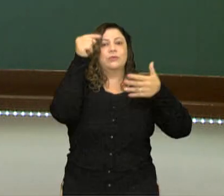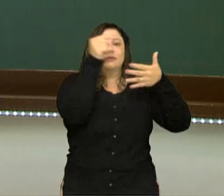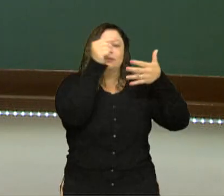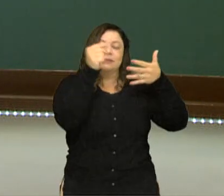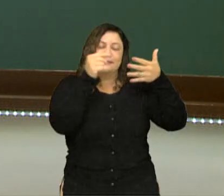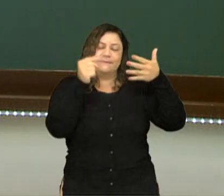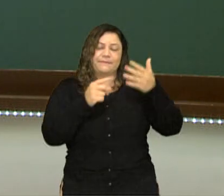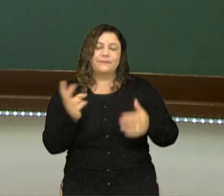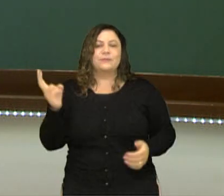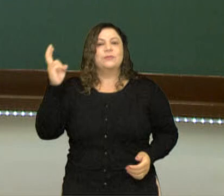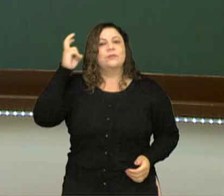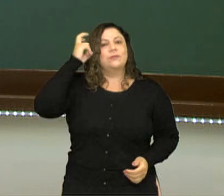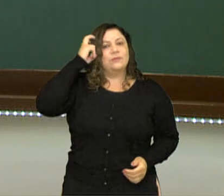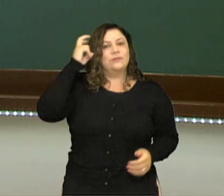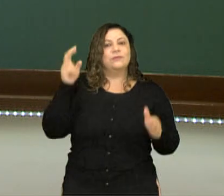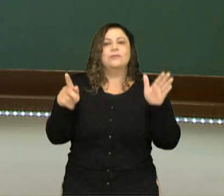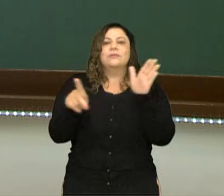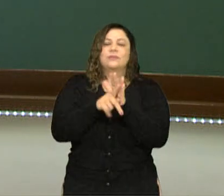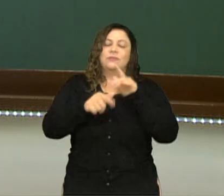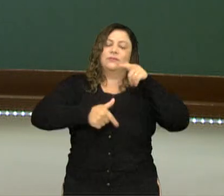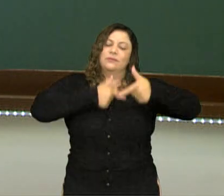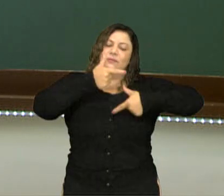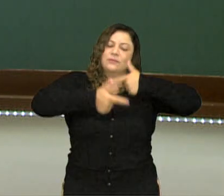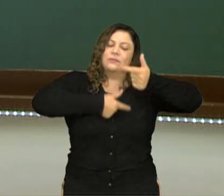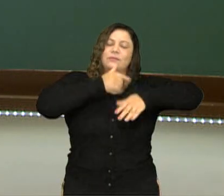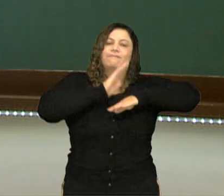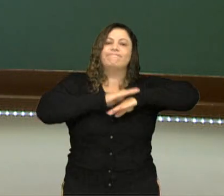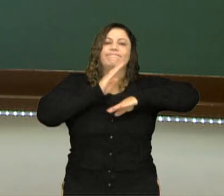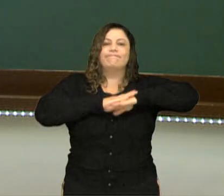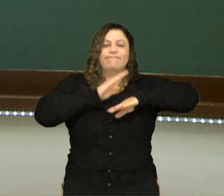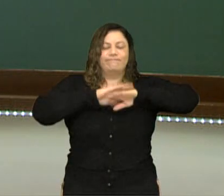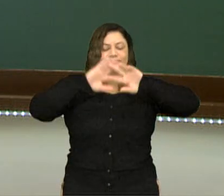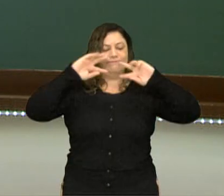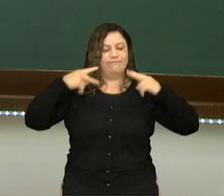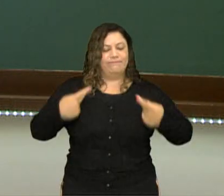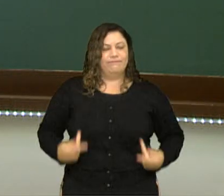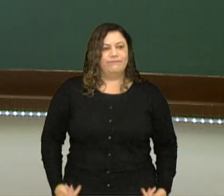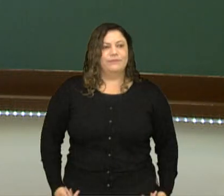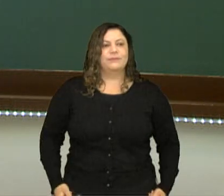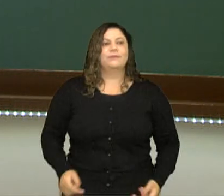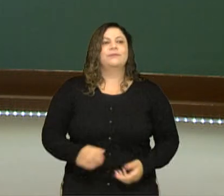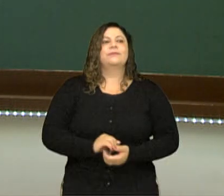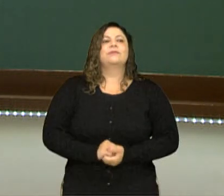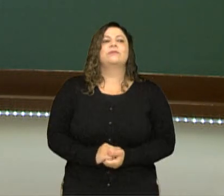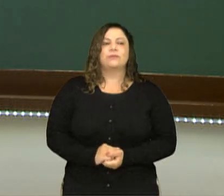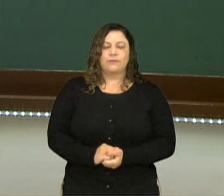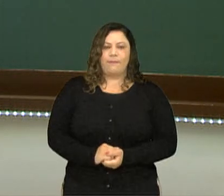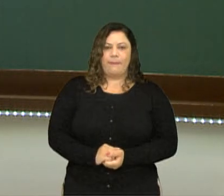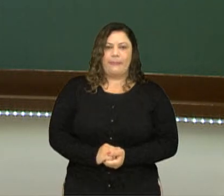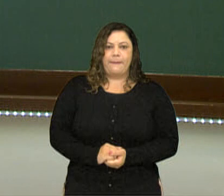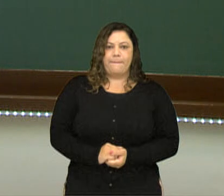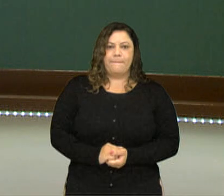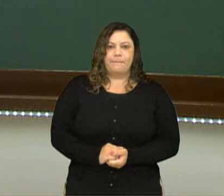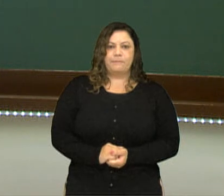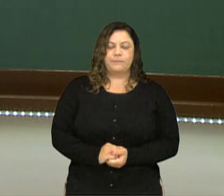são culturais ou produzidos pelo trabalho humano. Então, as mudanças que nós vamos ter ali, certo? No século XIX, as principais